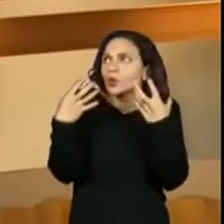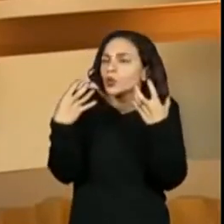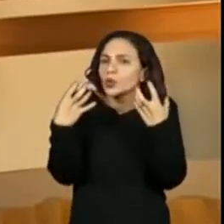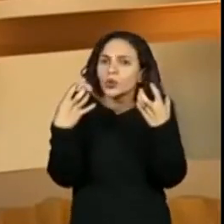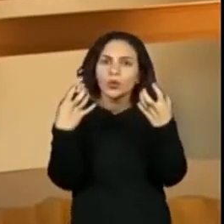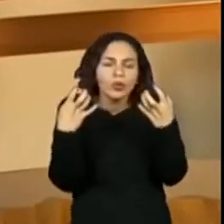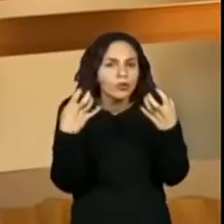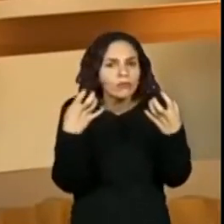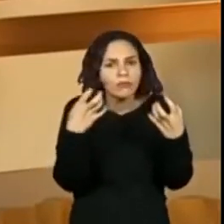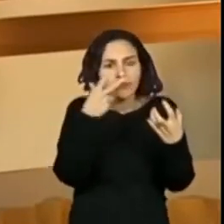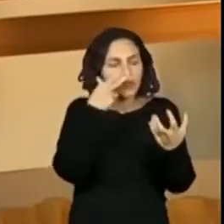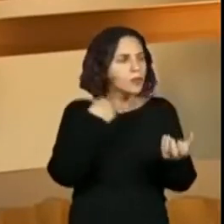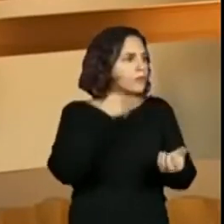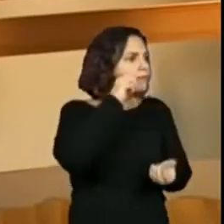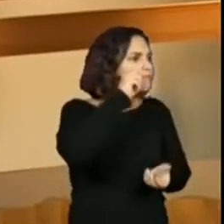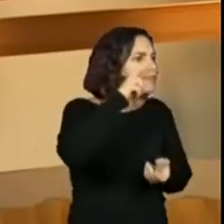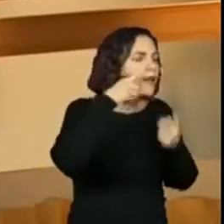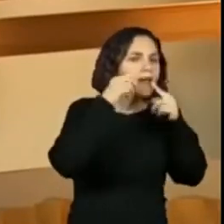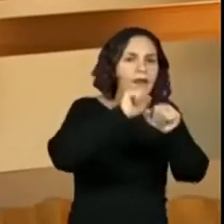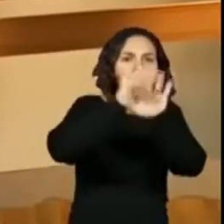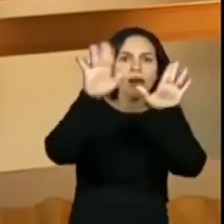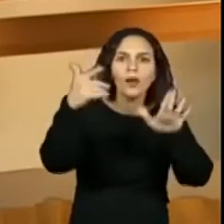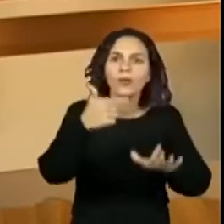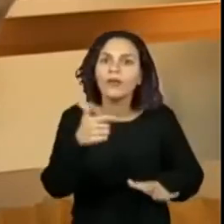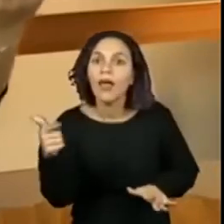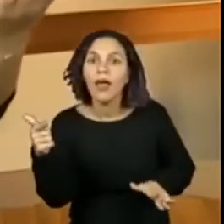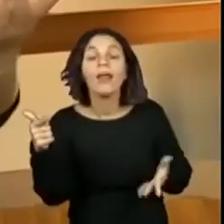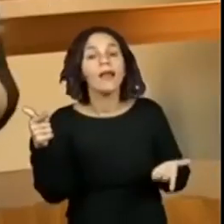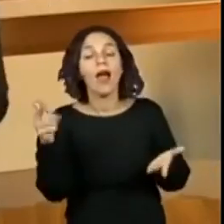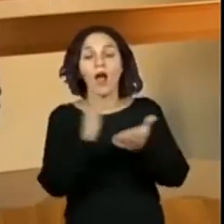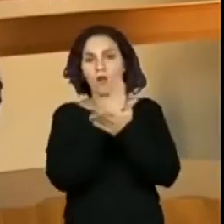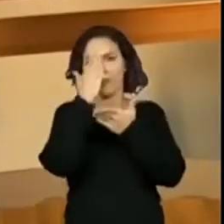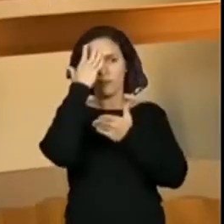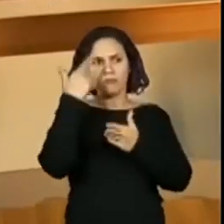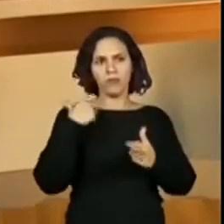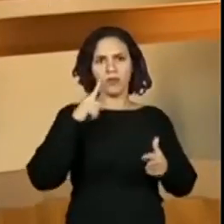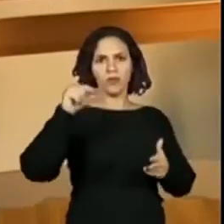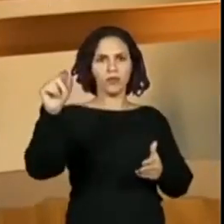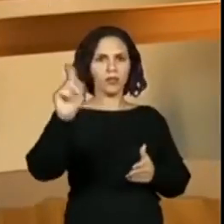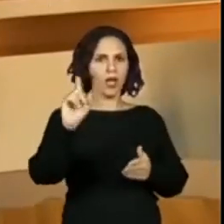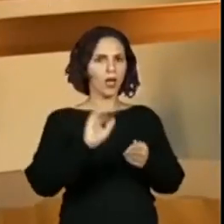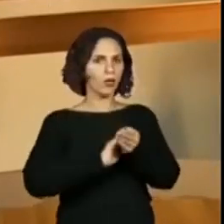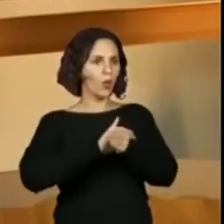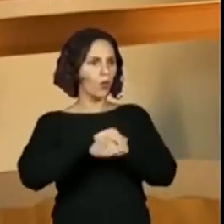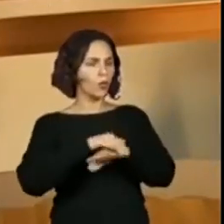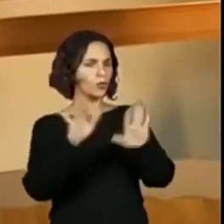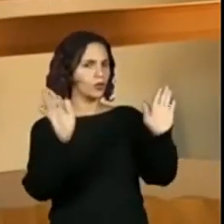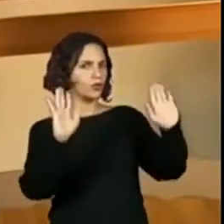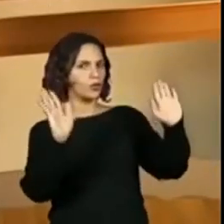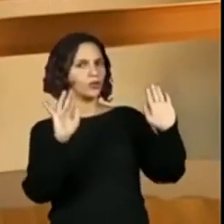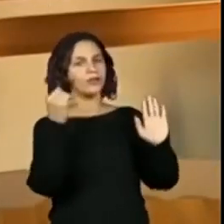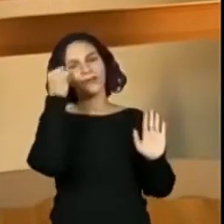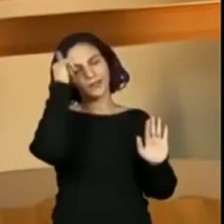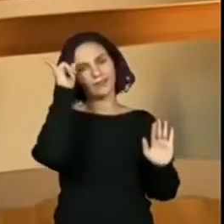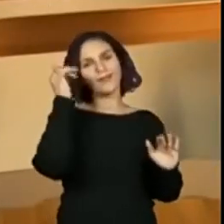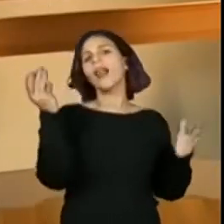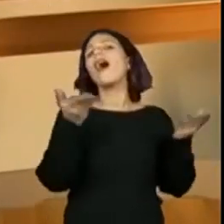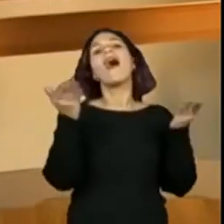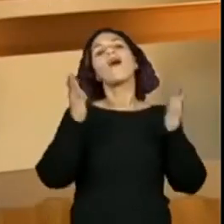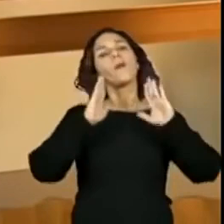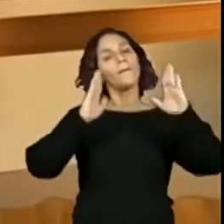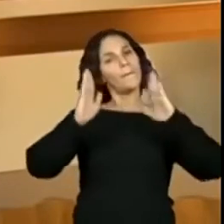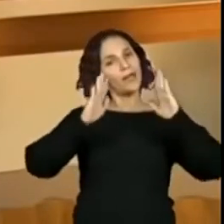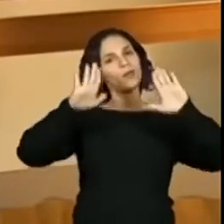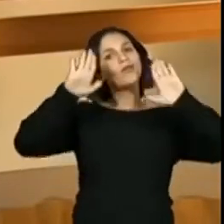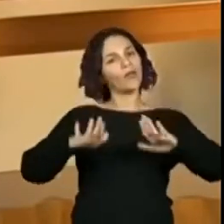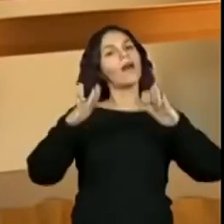não se ver, né? Muita gente tem medo de sair à noite de casa, né? Estamos agora vivendo um momento de